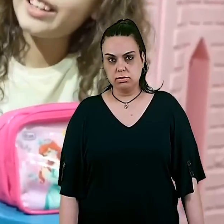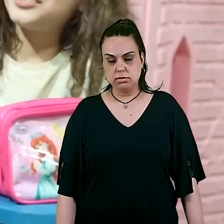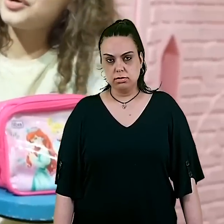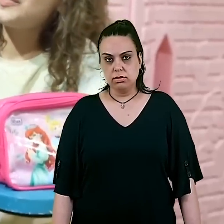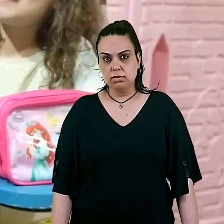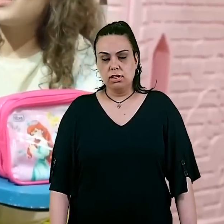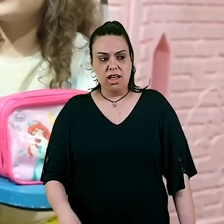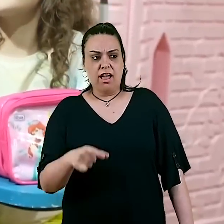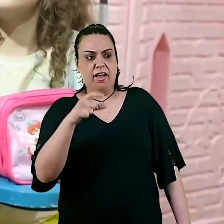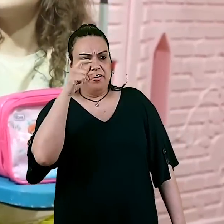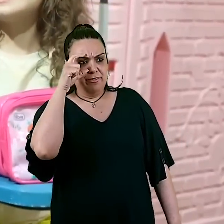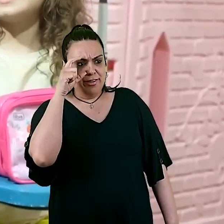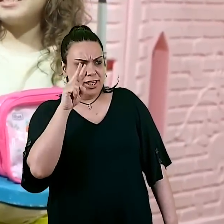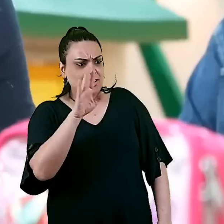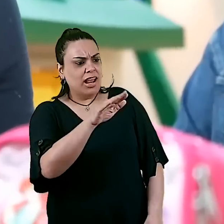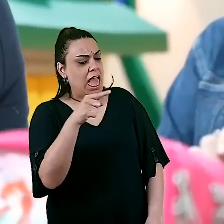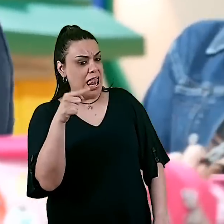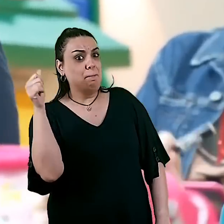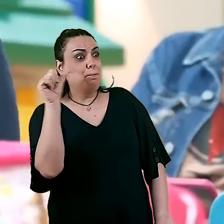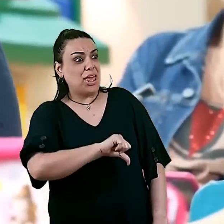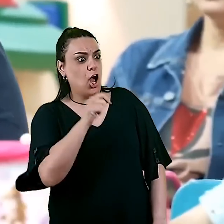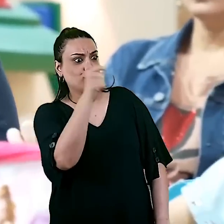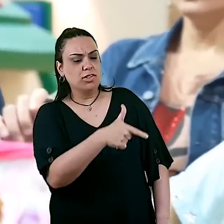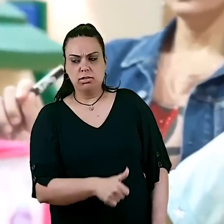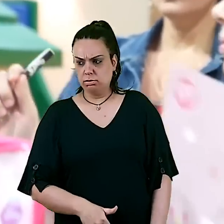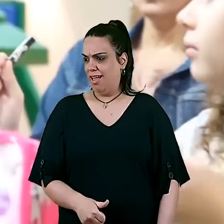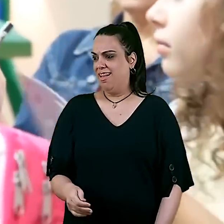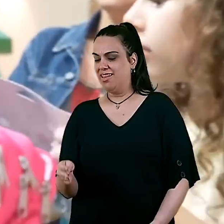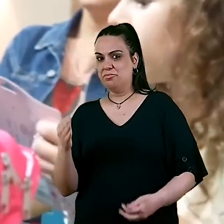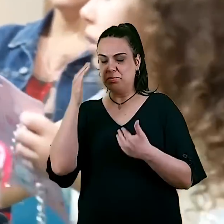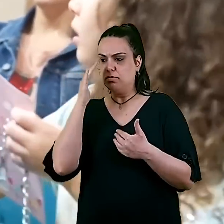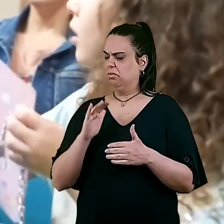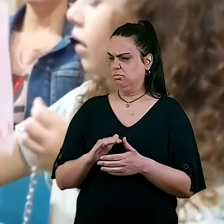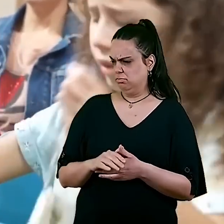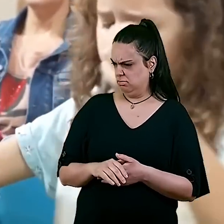Vitor, chegou uma pior do que você. Como assim, Valentina? Obrigado.